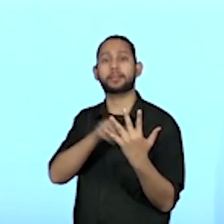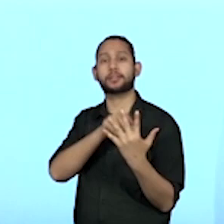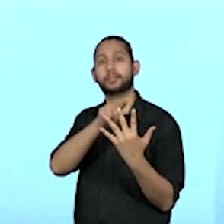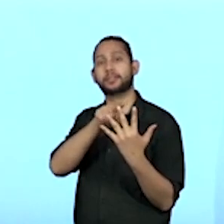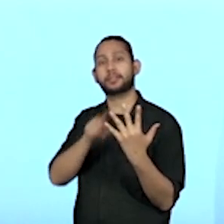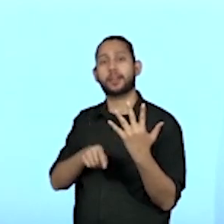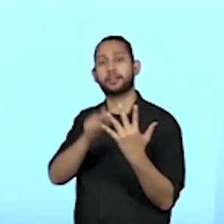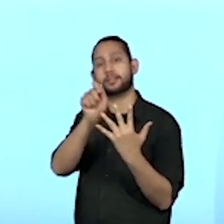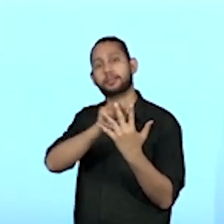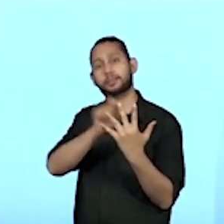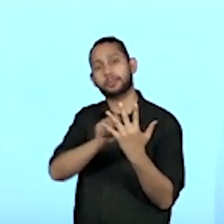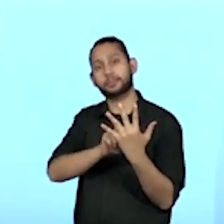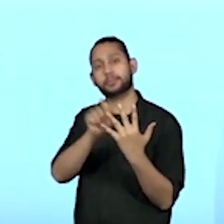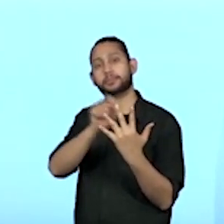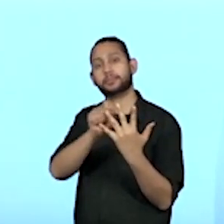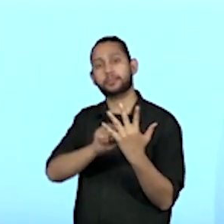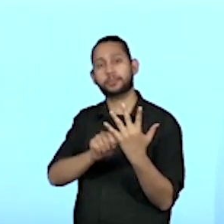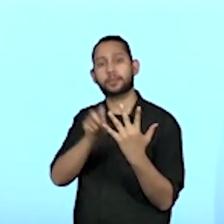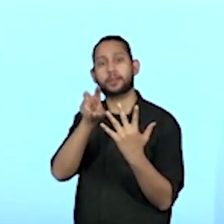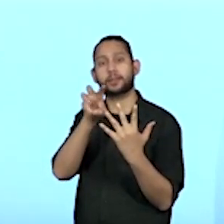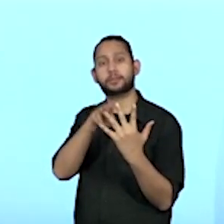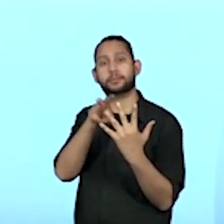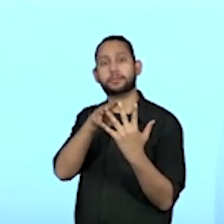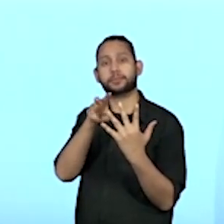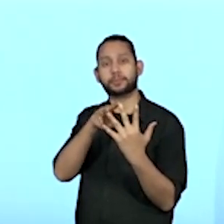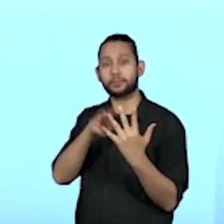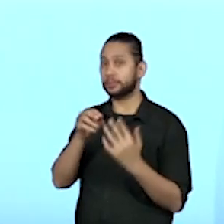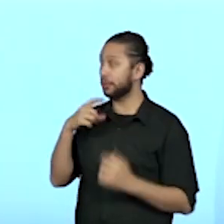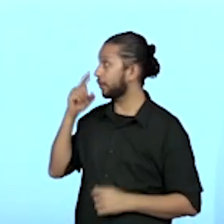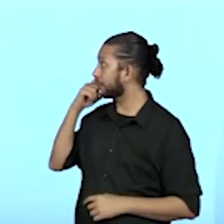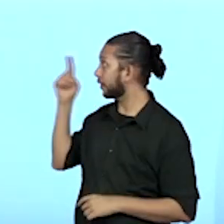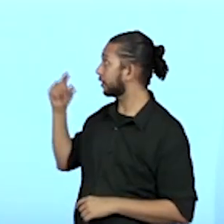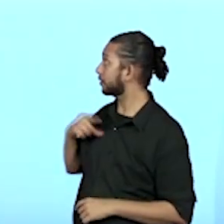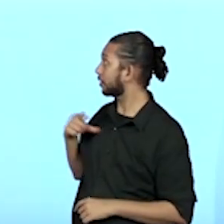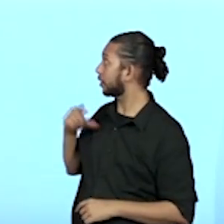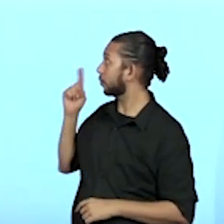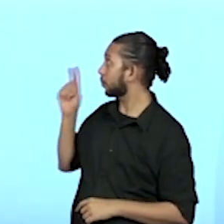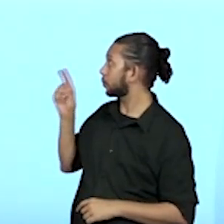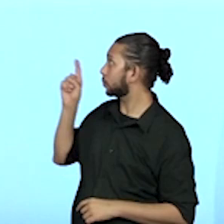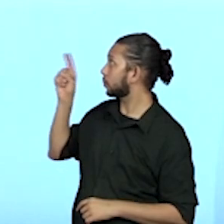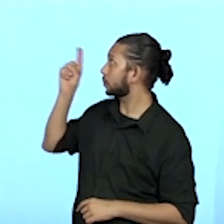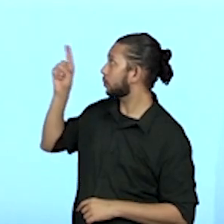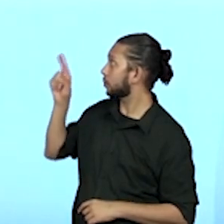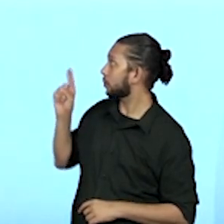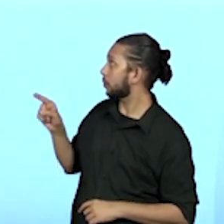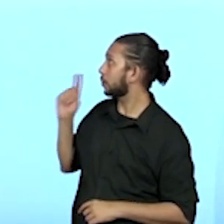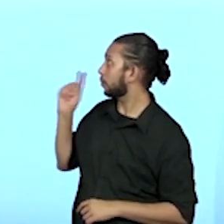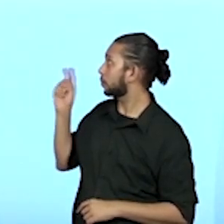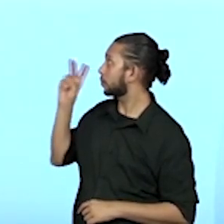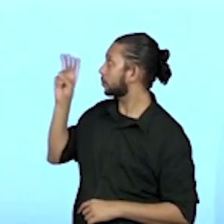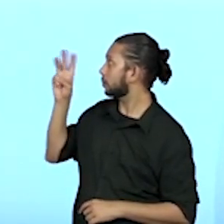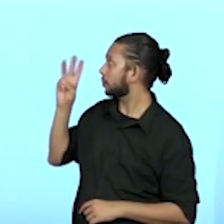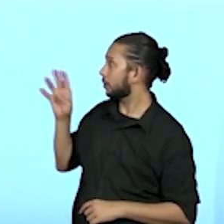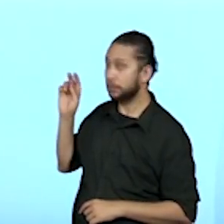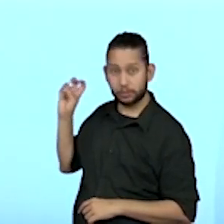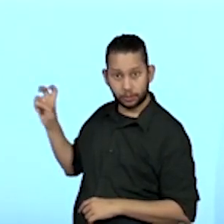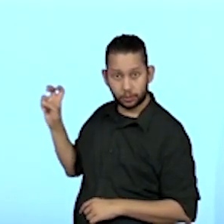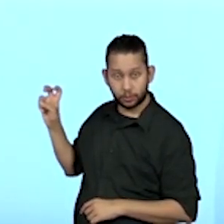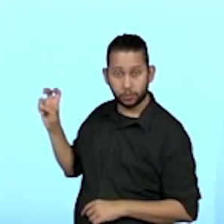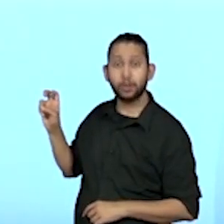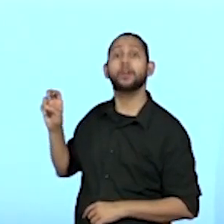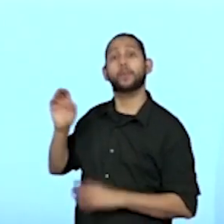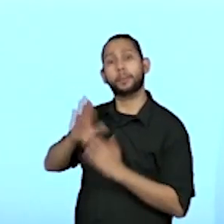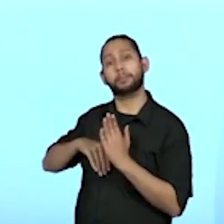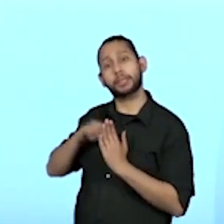tá? Aqui eu tenho, essa imagem está subdividida em 5 partes e eu tenho que pintar 3, certo? Vamos lá.